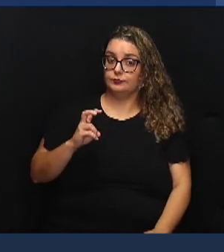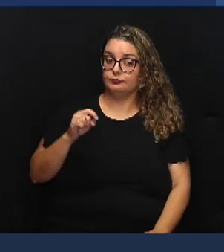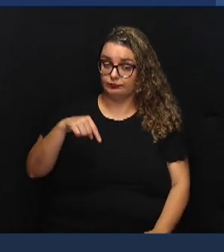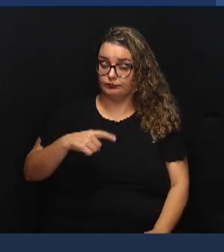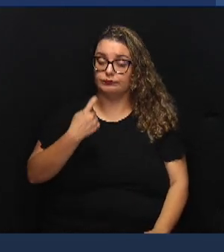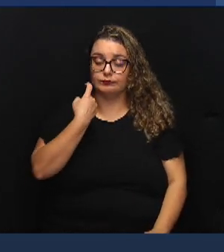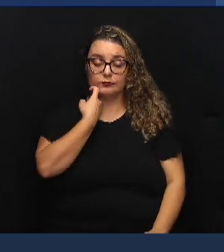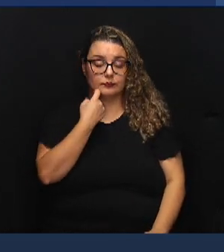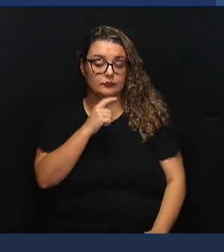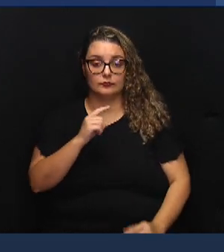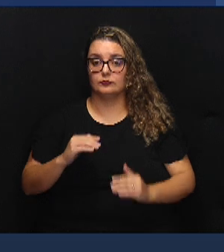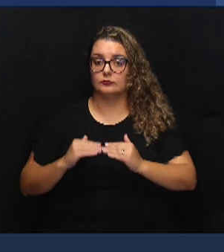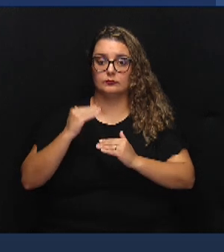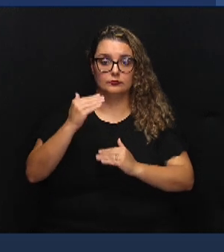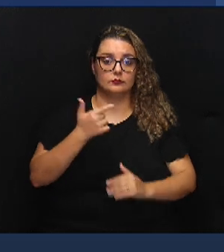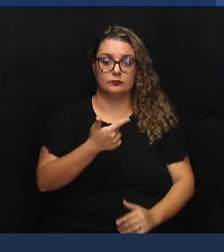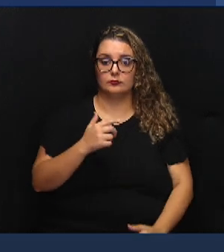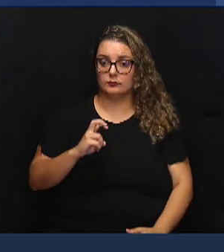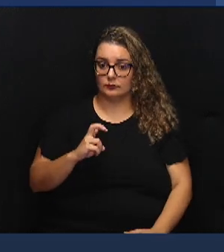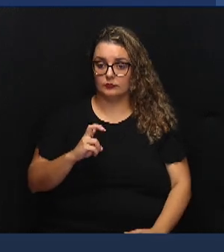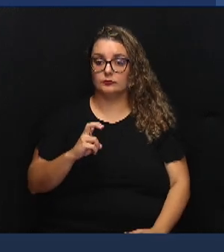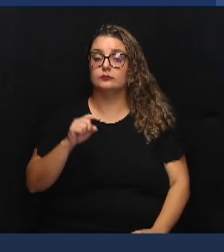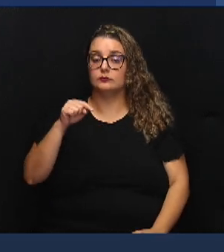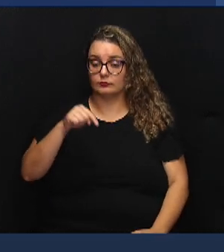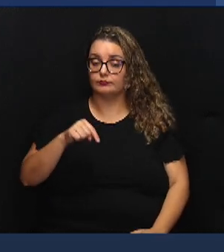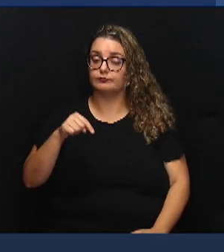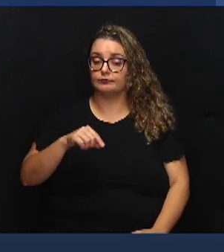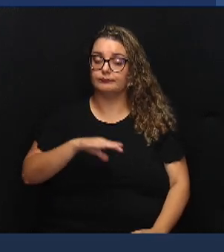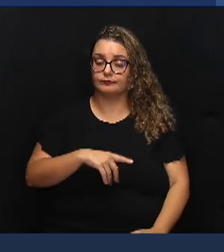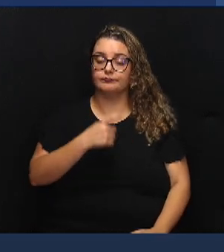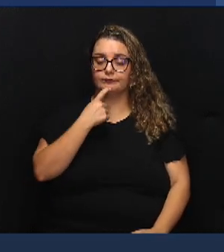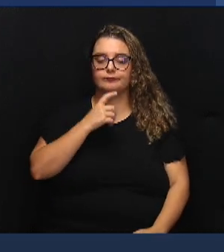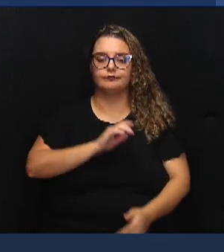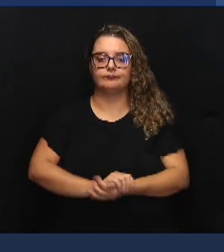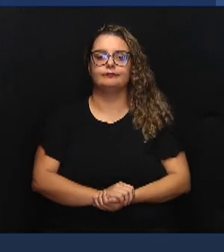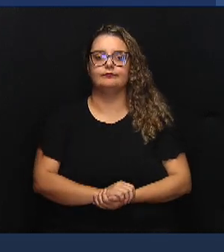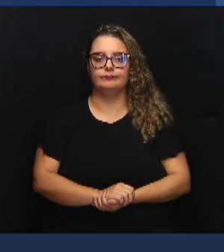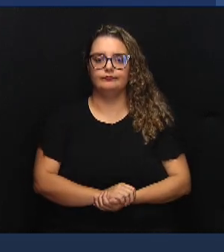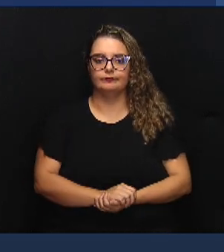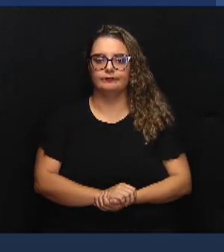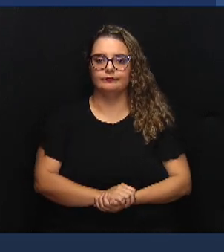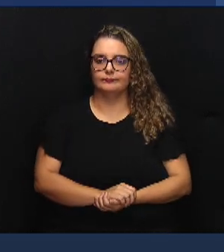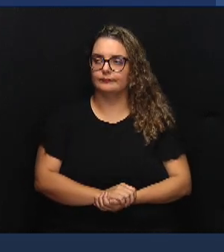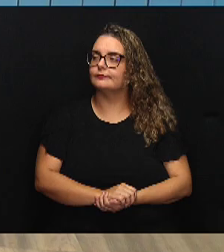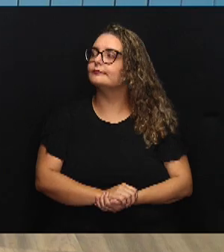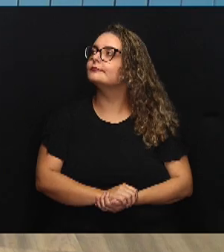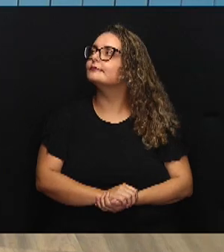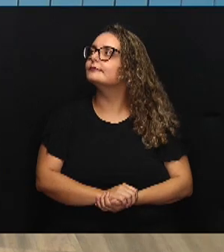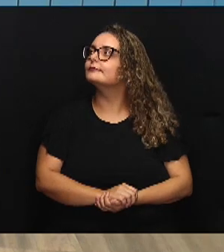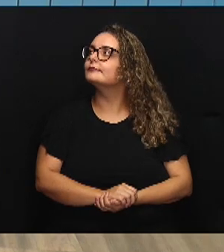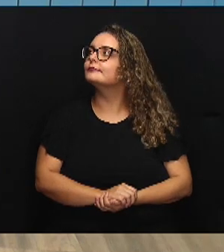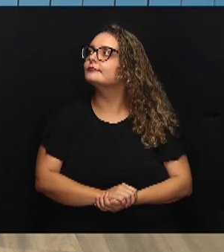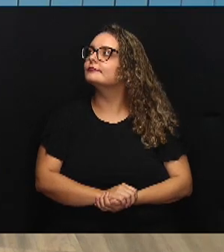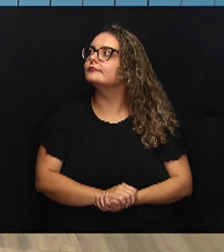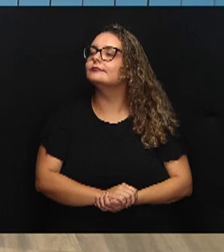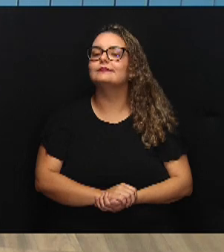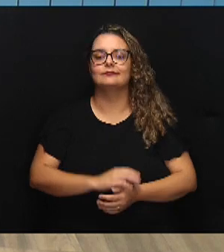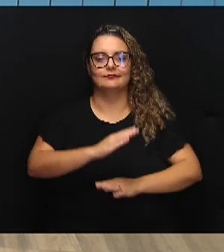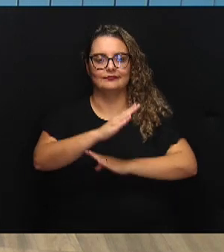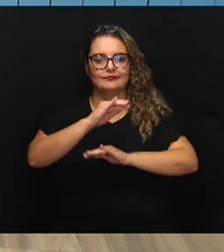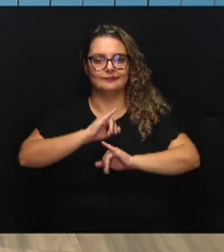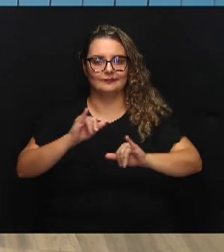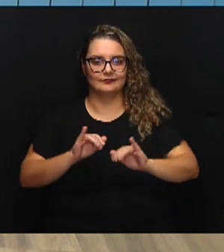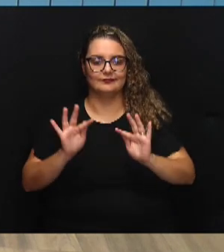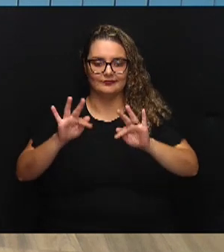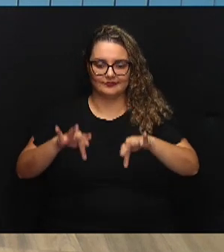sexta-feira não passa dos 25 graus aqui para a cidade de Campinas. O Jornal Câmara